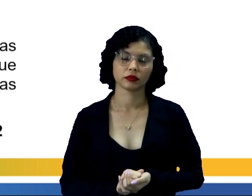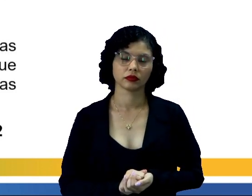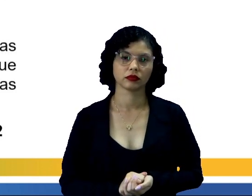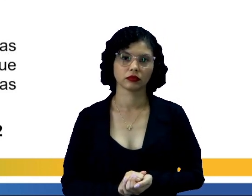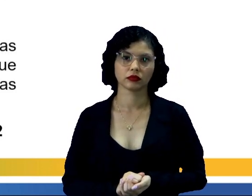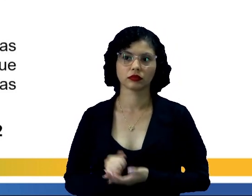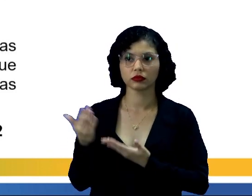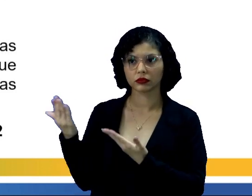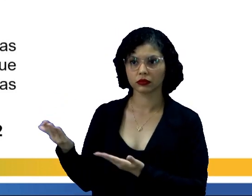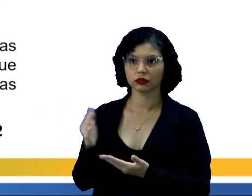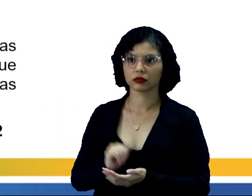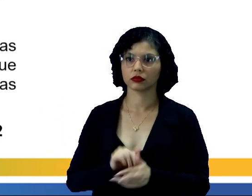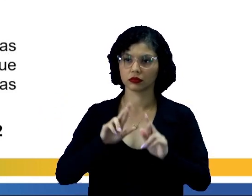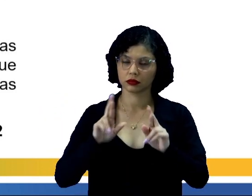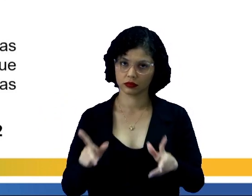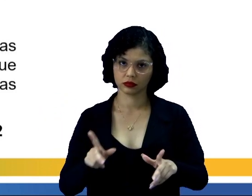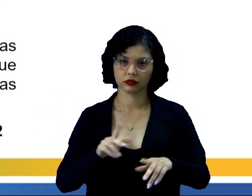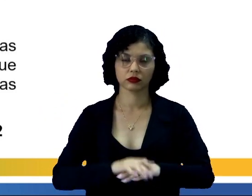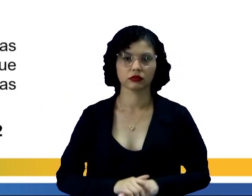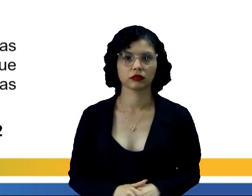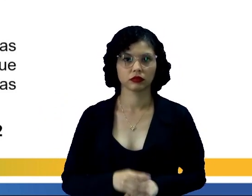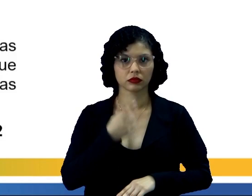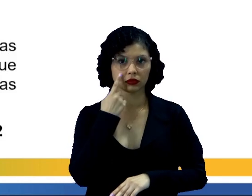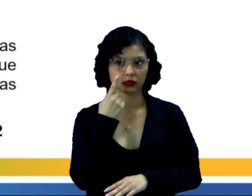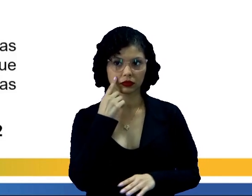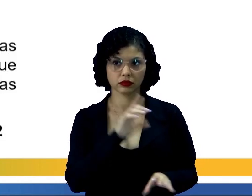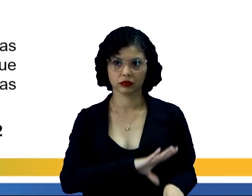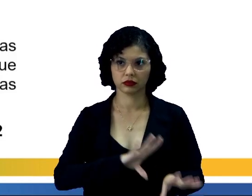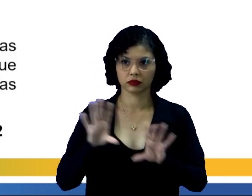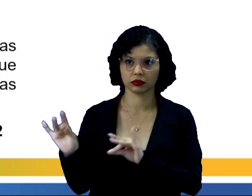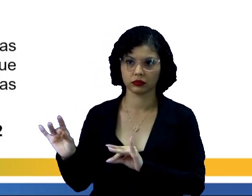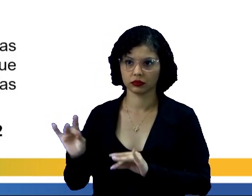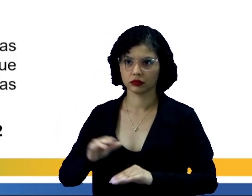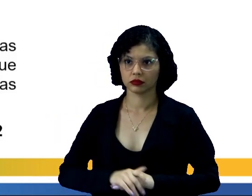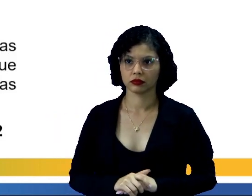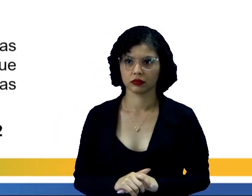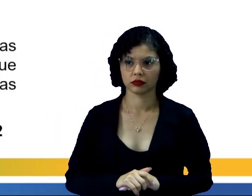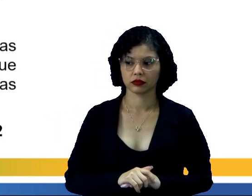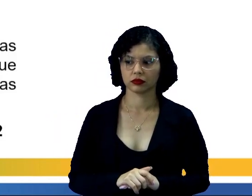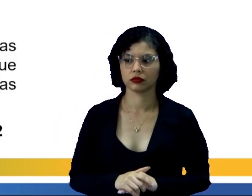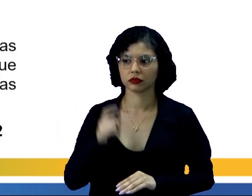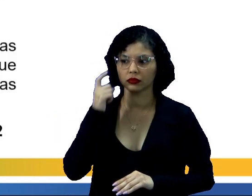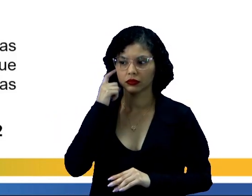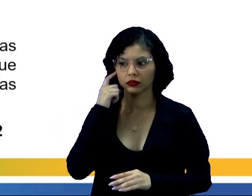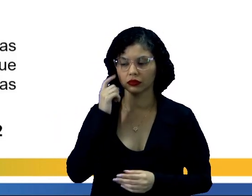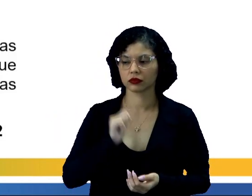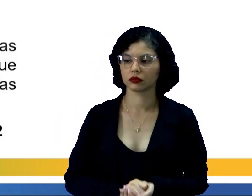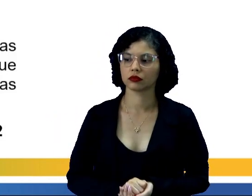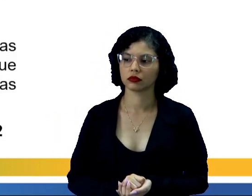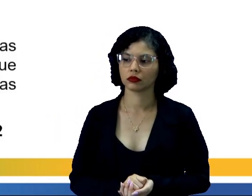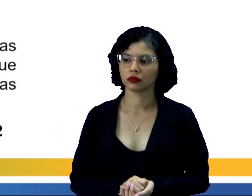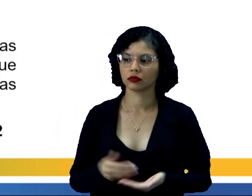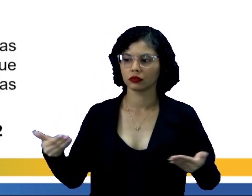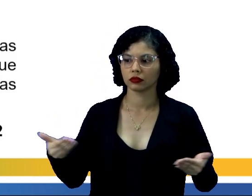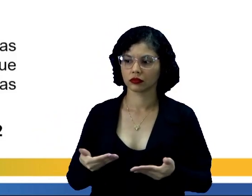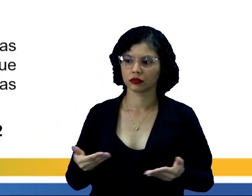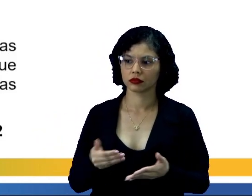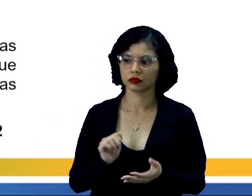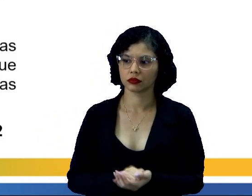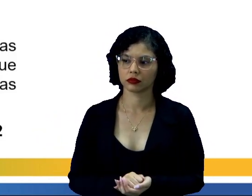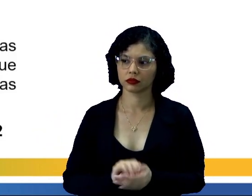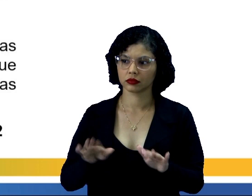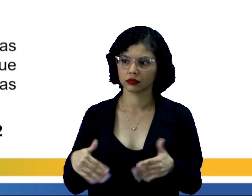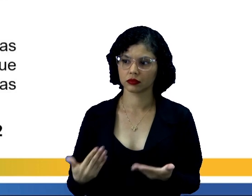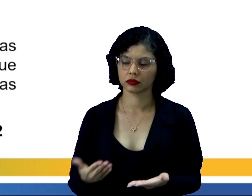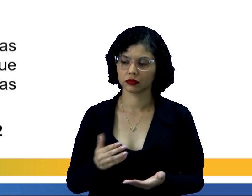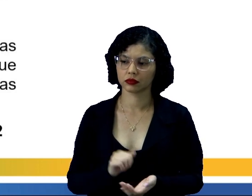foi colocado essa, mostrando, né, levando você a ter determinado pensamento sobre o atual governo,